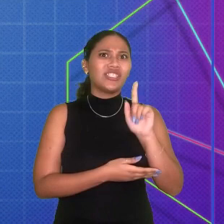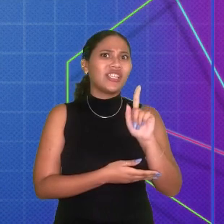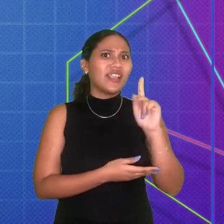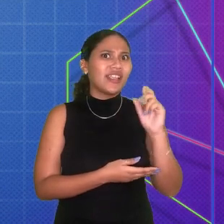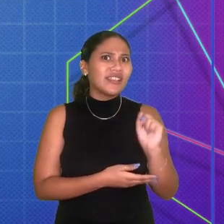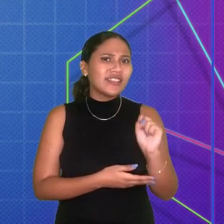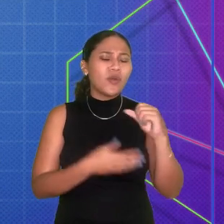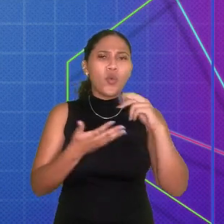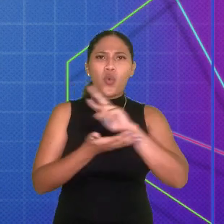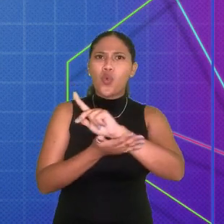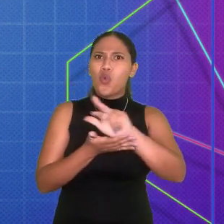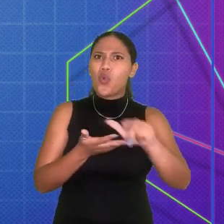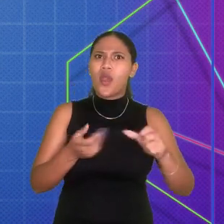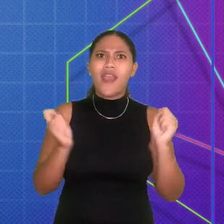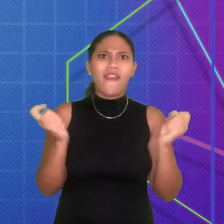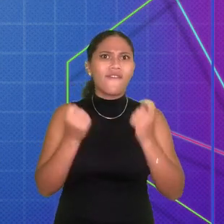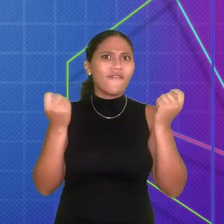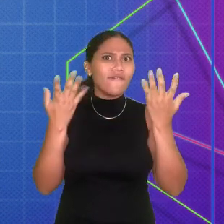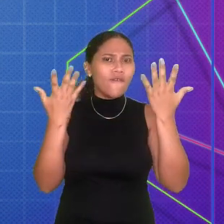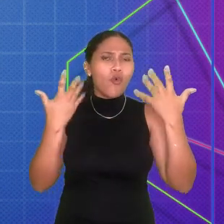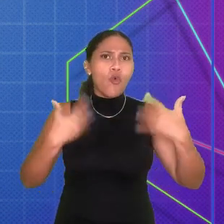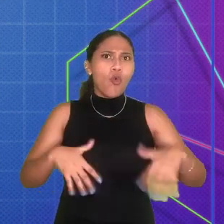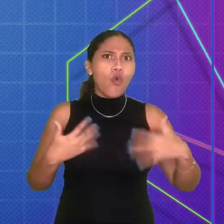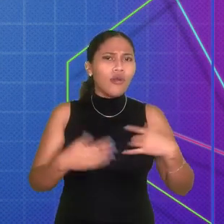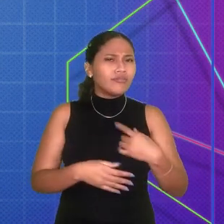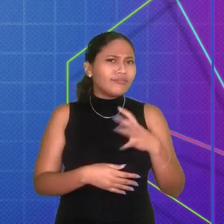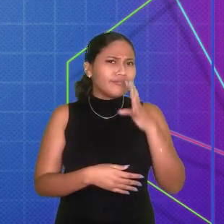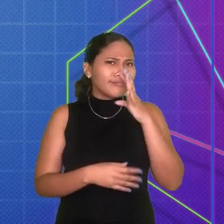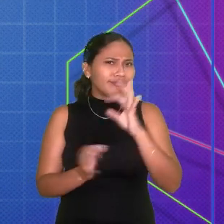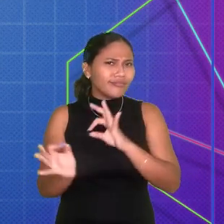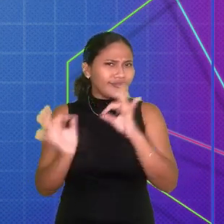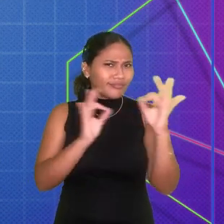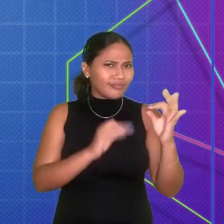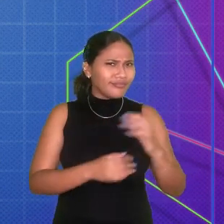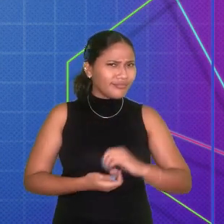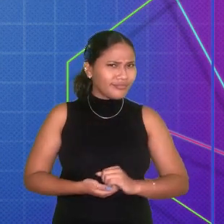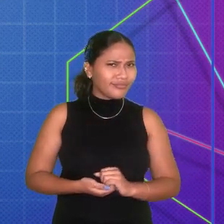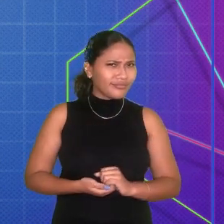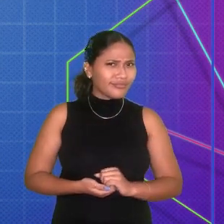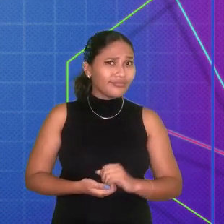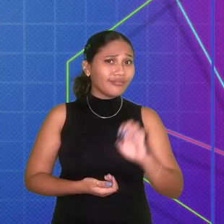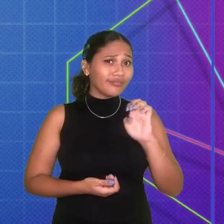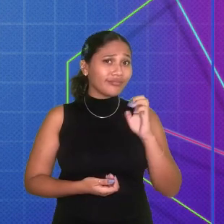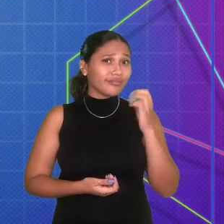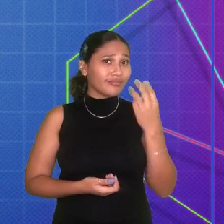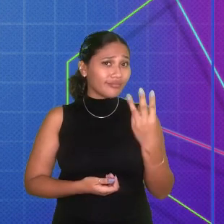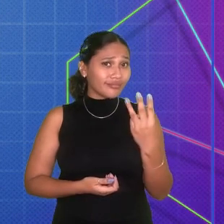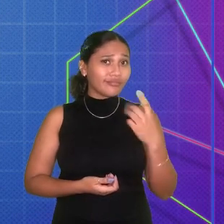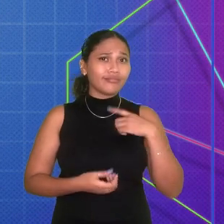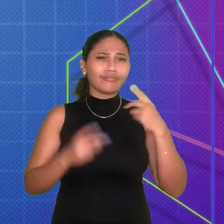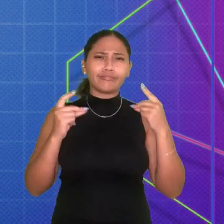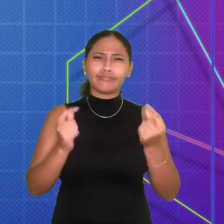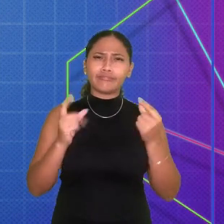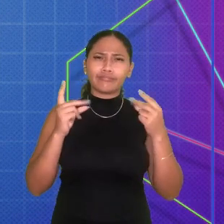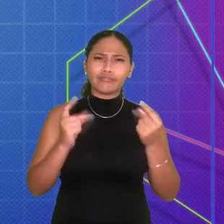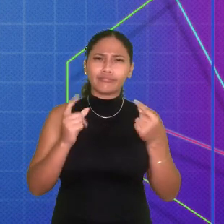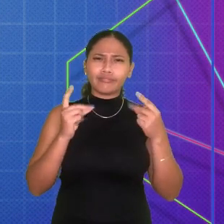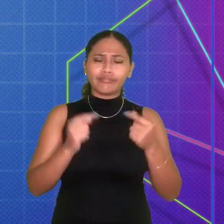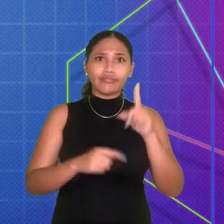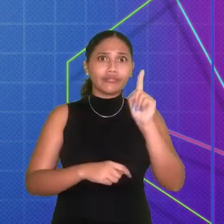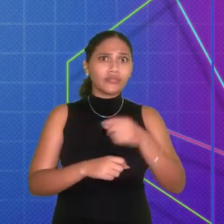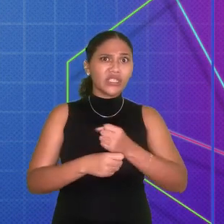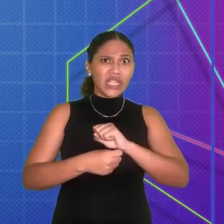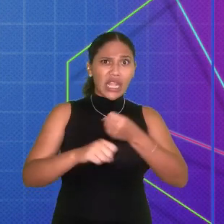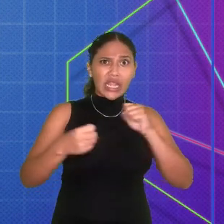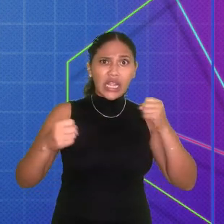alguns dos exemplos. Alguém aí já assistiu um desses eventos? A E3, por muito tempo, foi o maior deles. Era lá